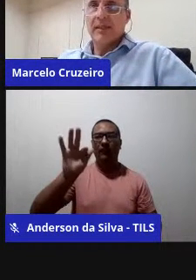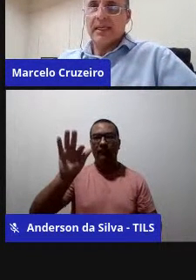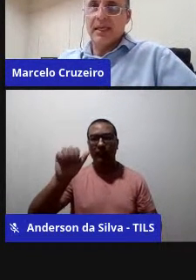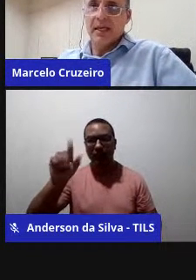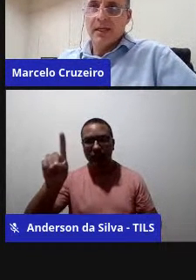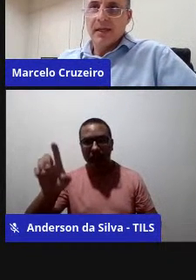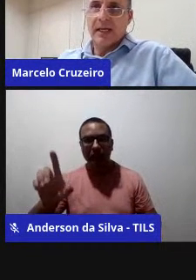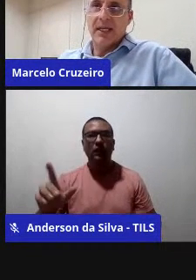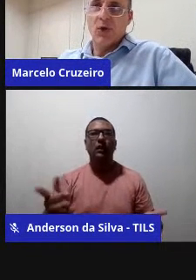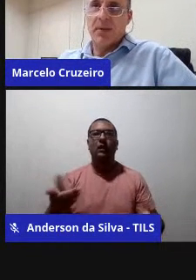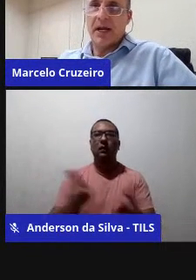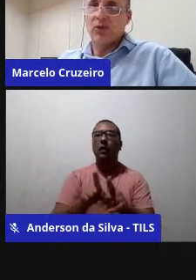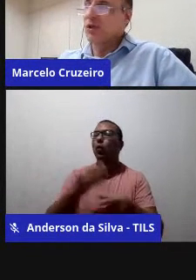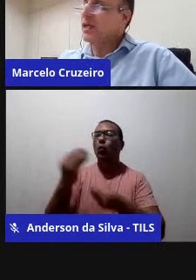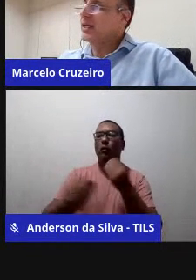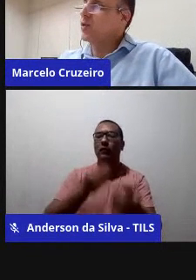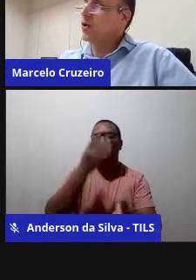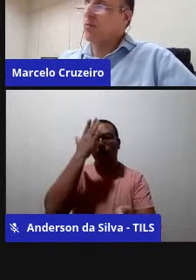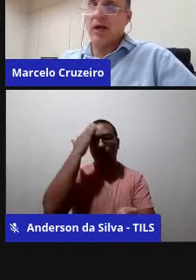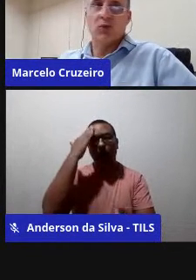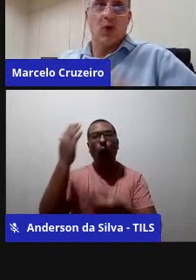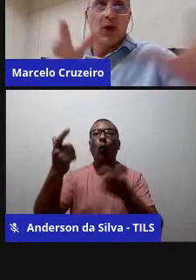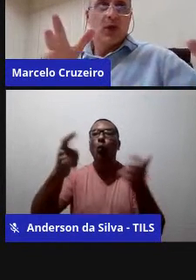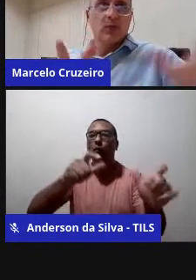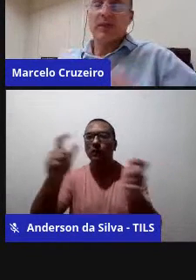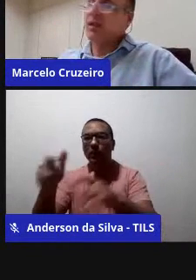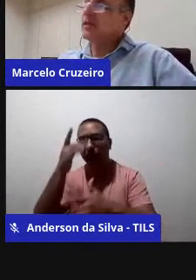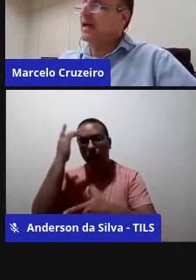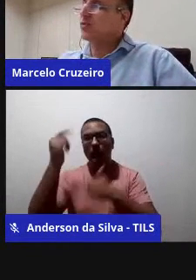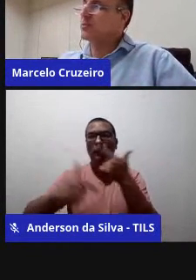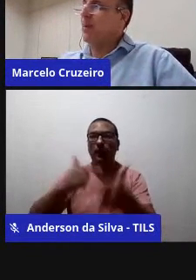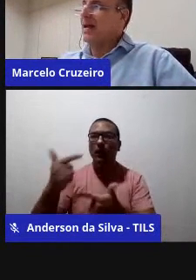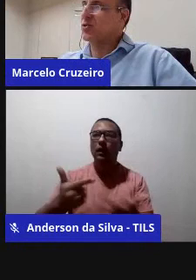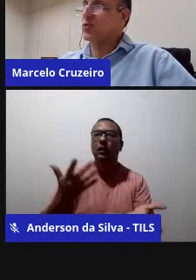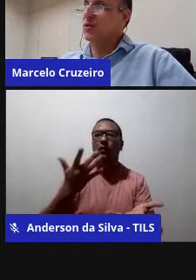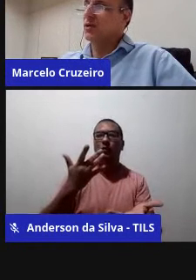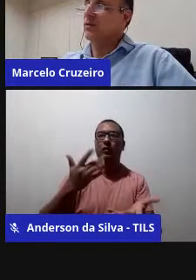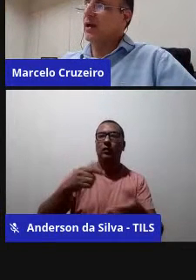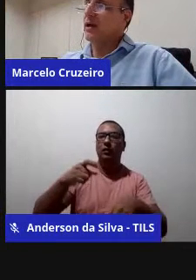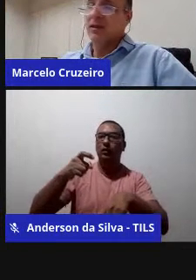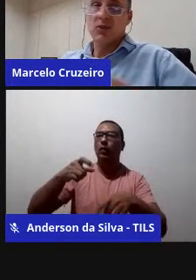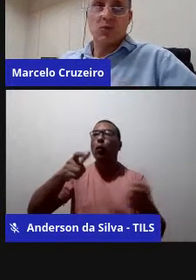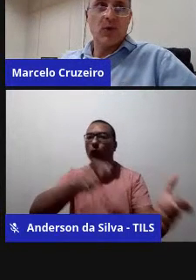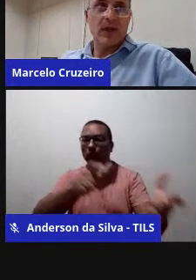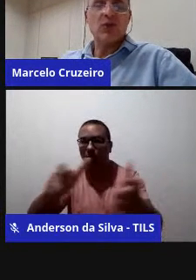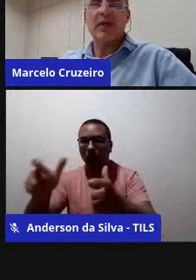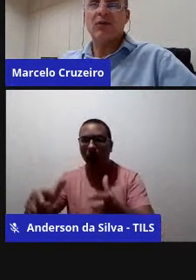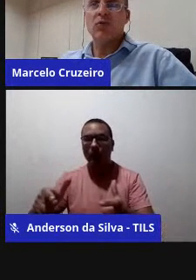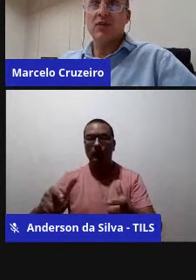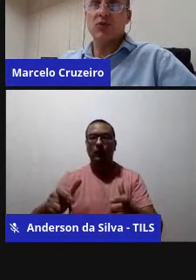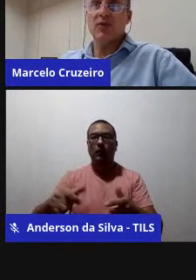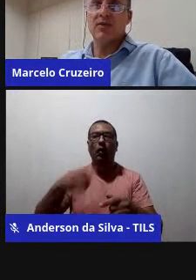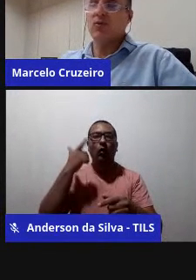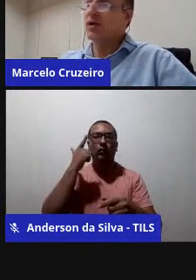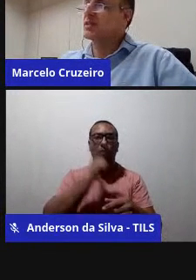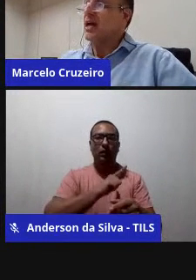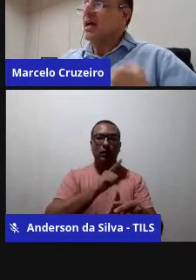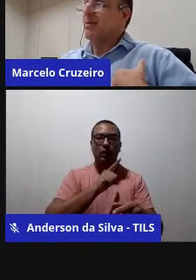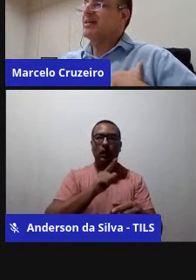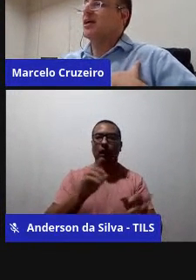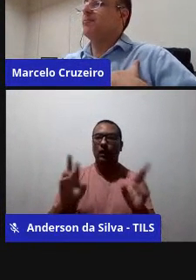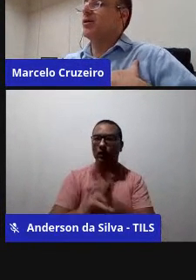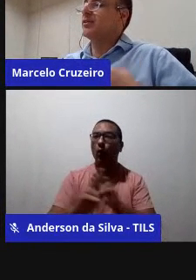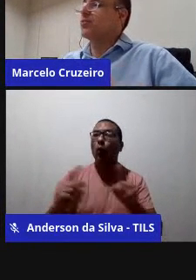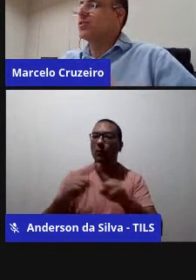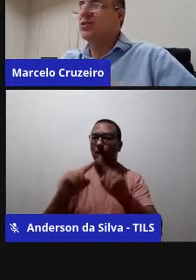posição daquele operador, daquele colaborador num determinado espaço. Né? Isso relacionado com questões de